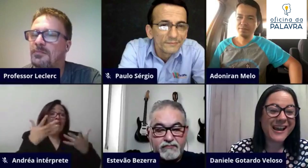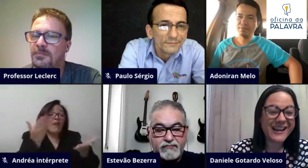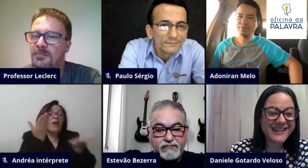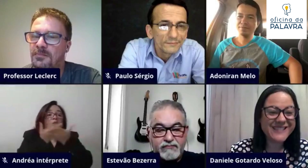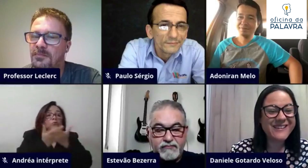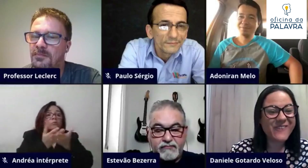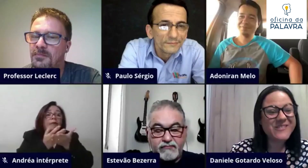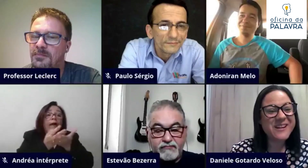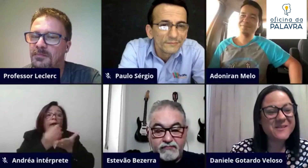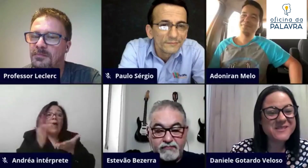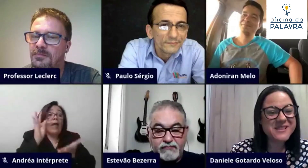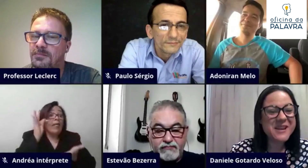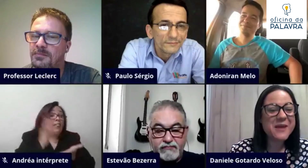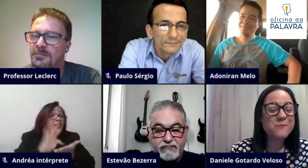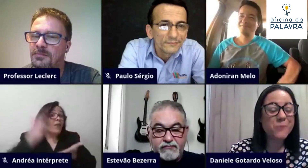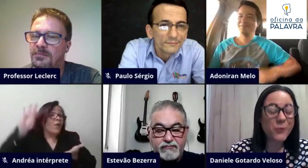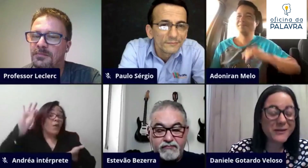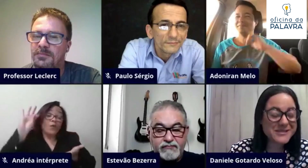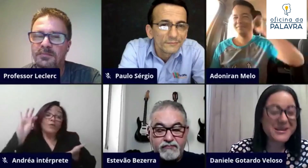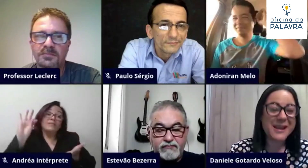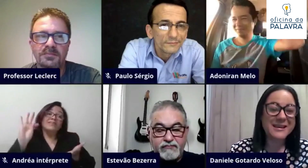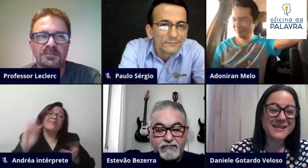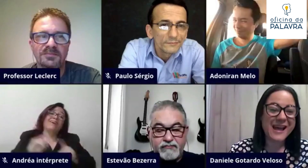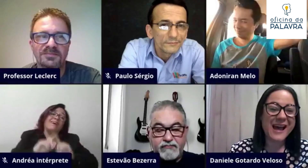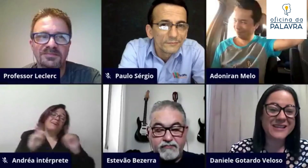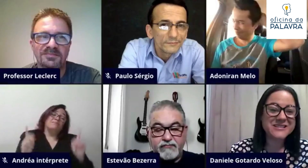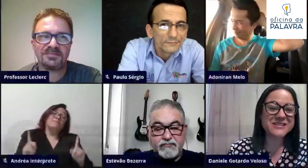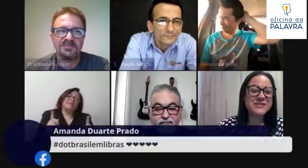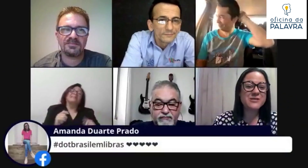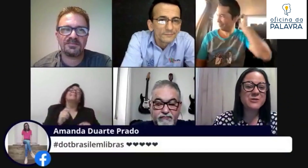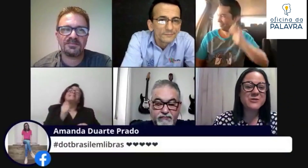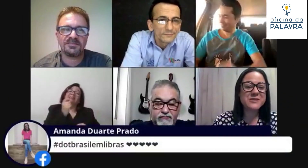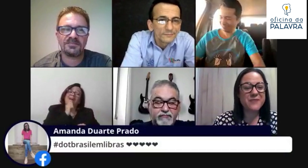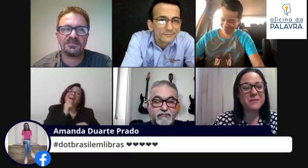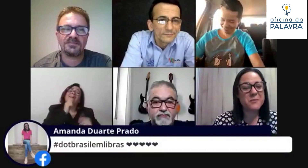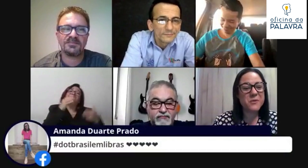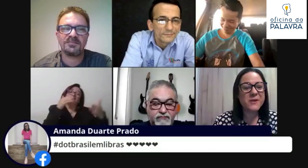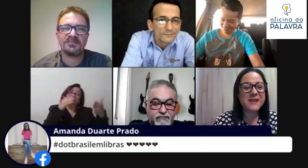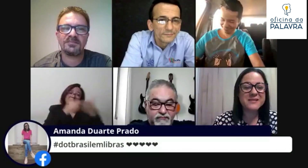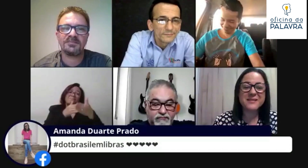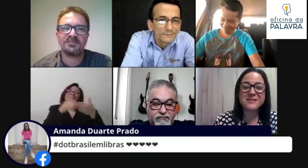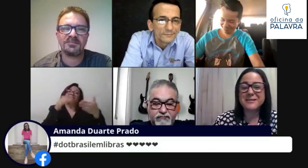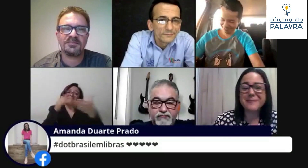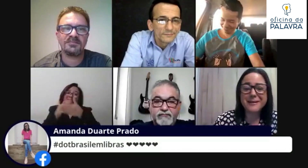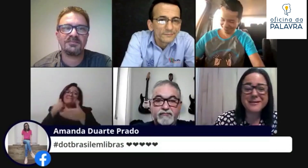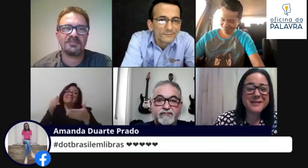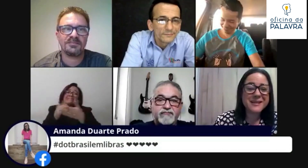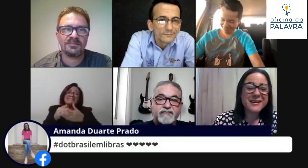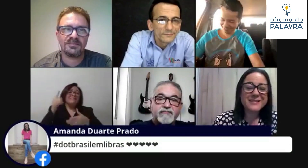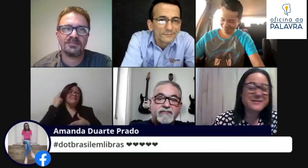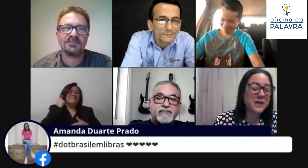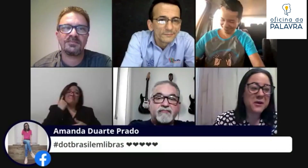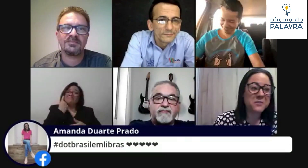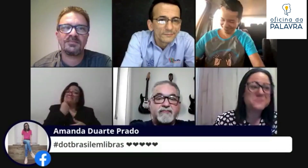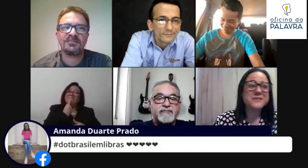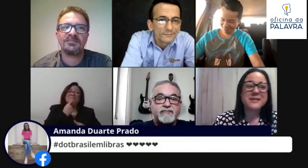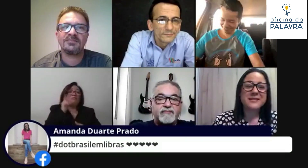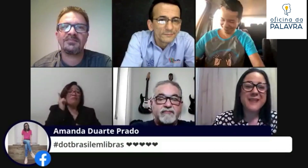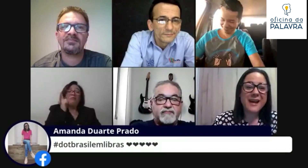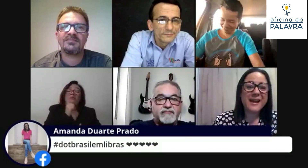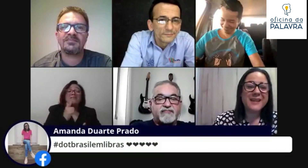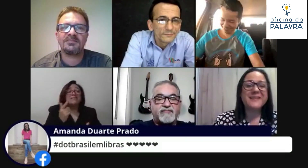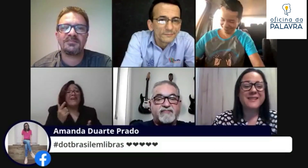infelizmente, ainda encontramos muitas realidades de surdos que vêm me procurar dizendo assim, Dani,